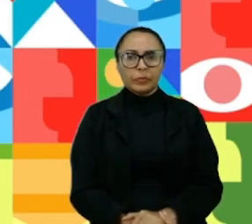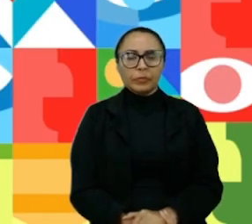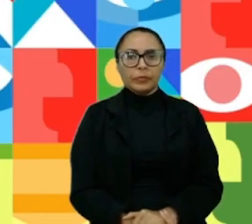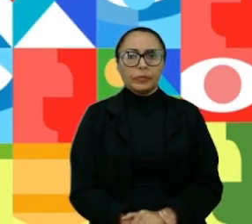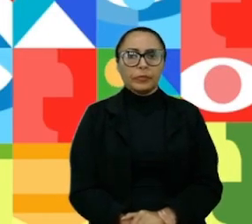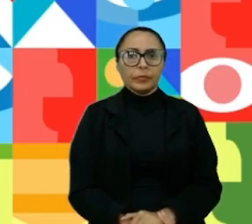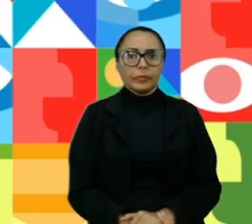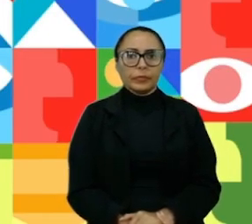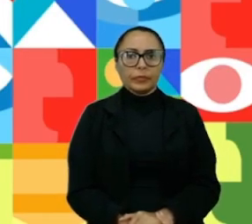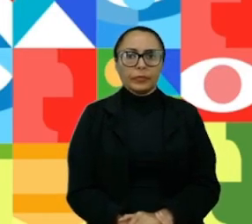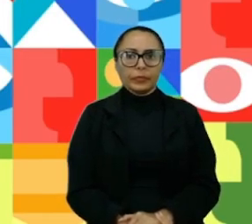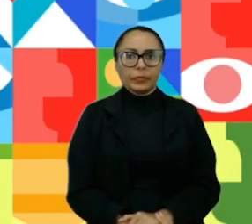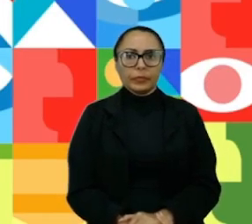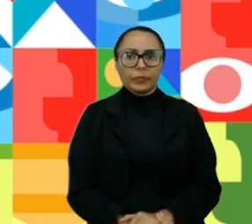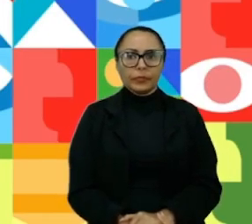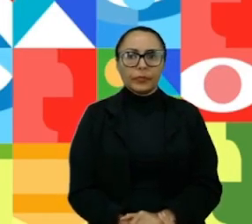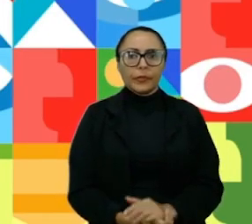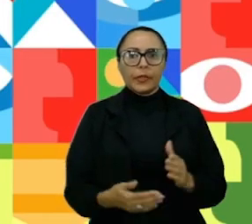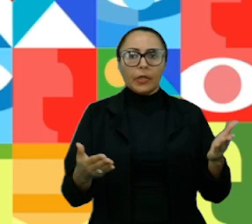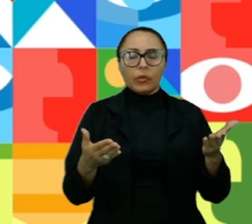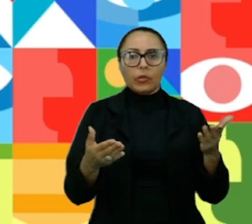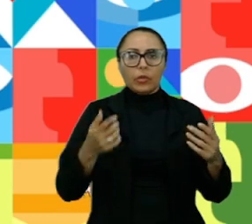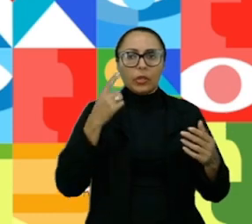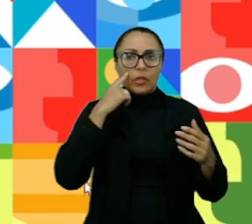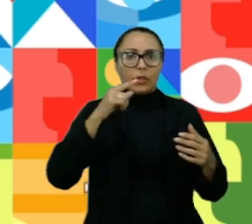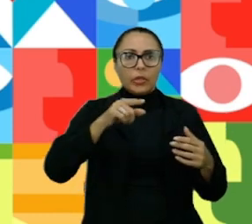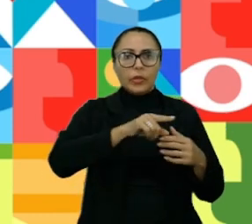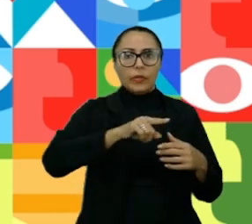Agora, você vai ter